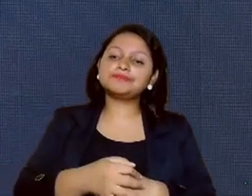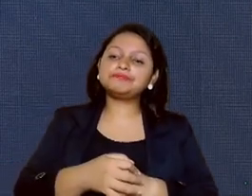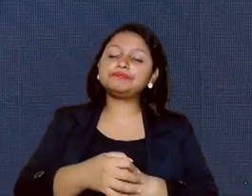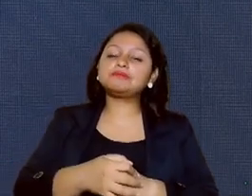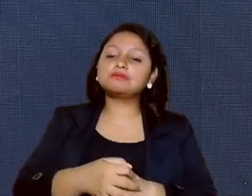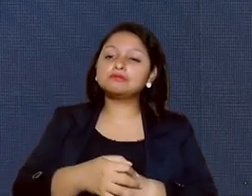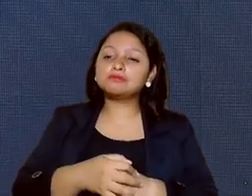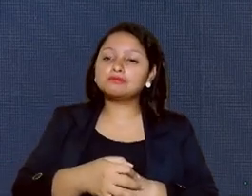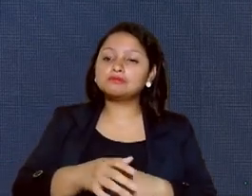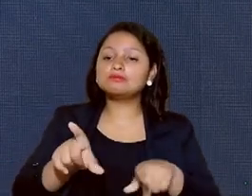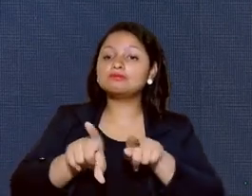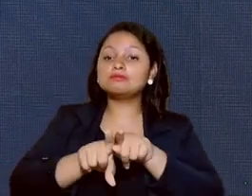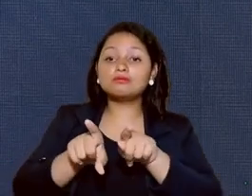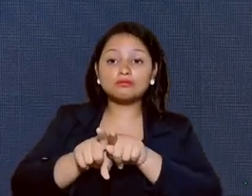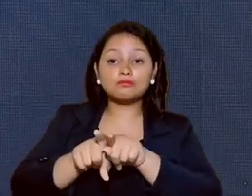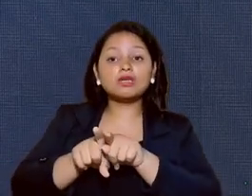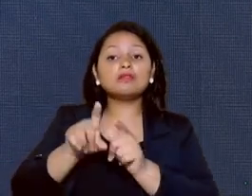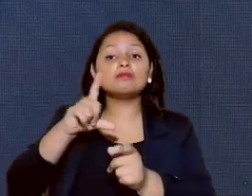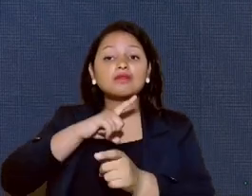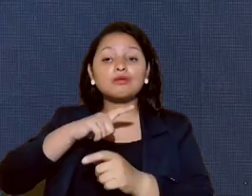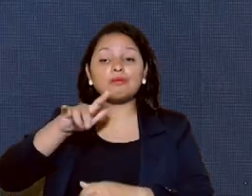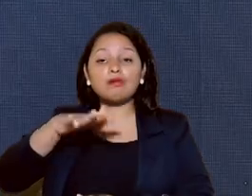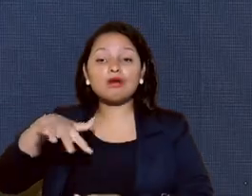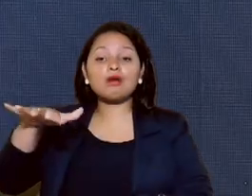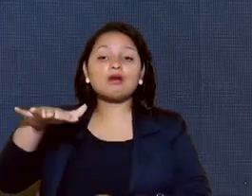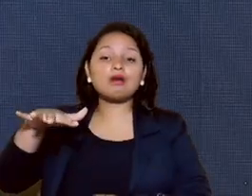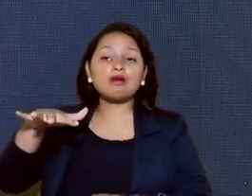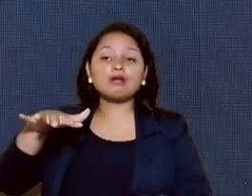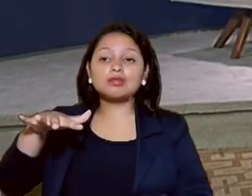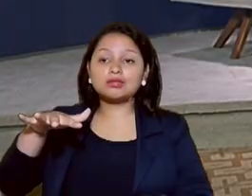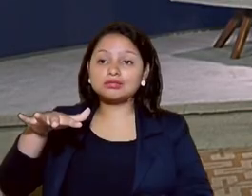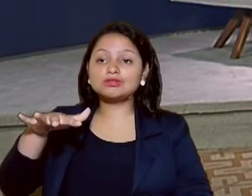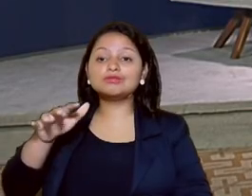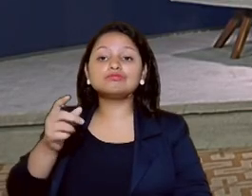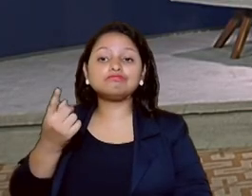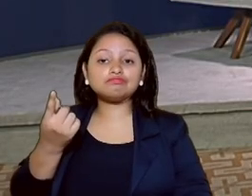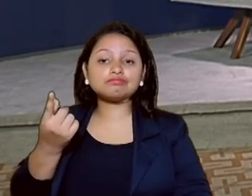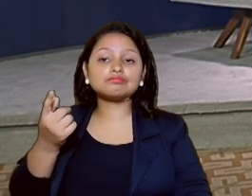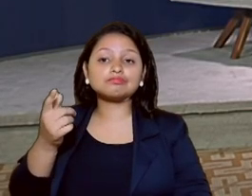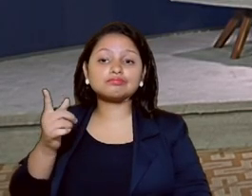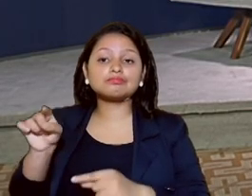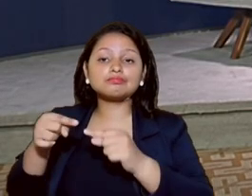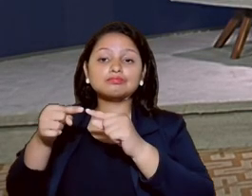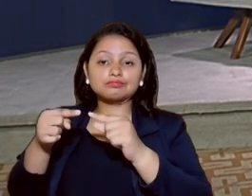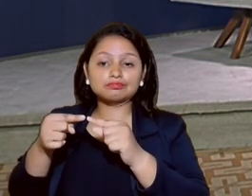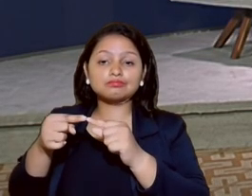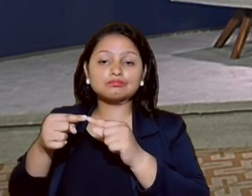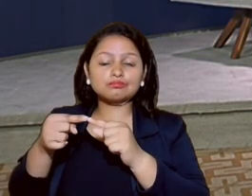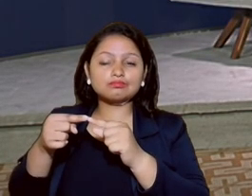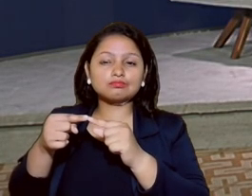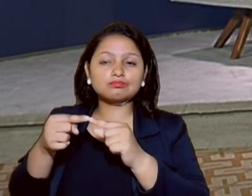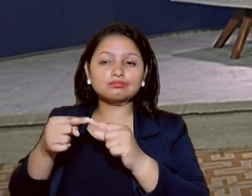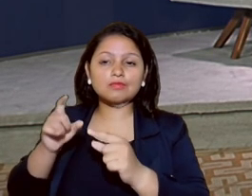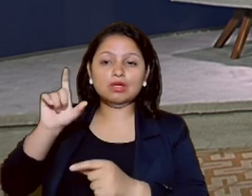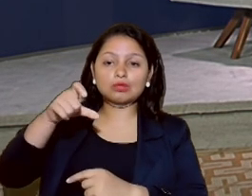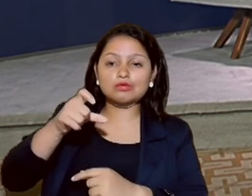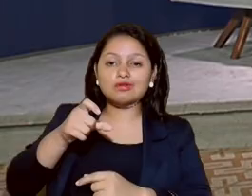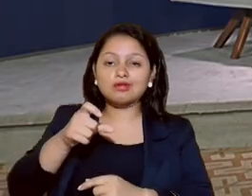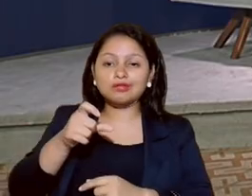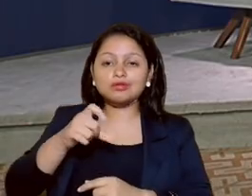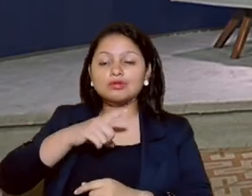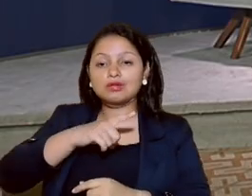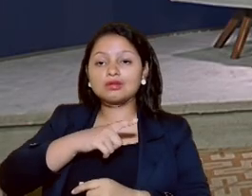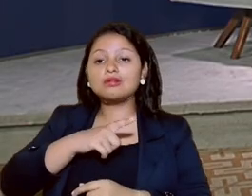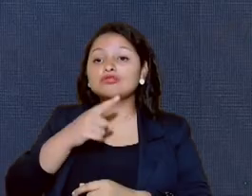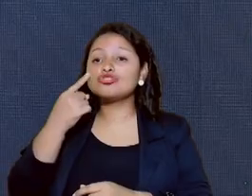duplicatas eletrônicas que também é um mercado que é 4 5 vezes maior do que o mercado de de cartão de crédito que já tá operacional hoje então